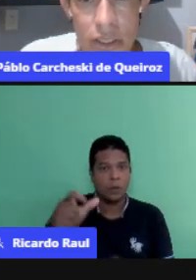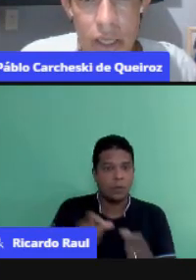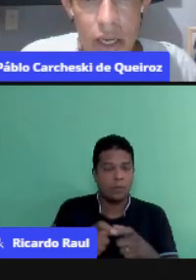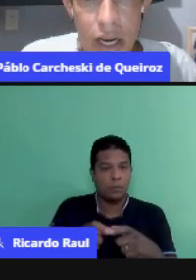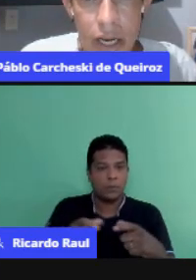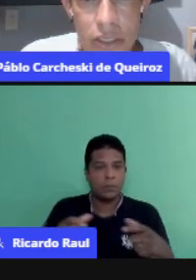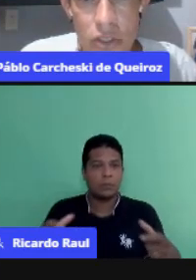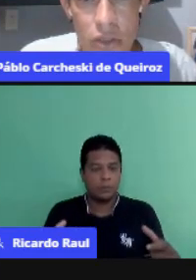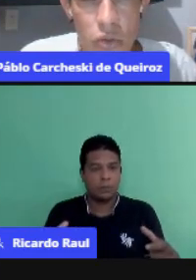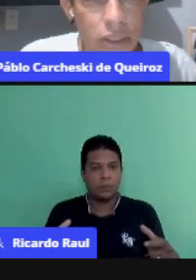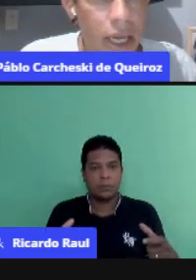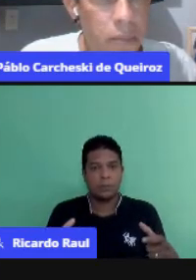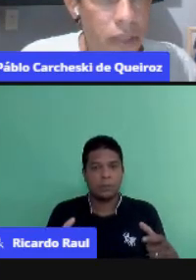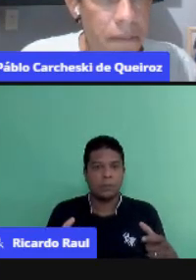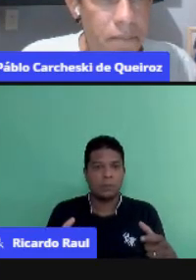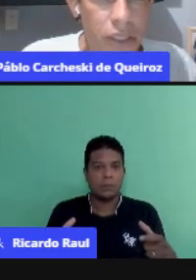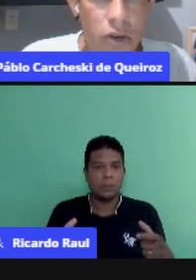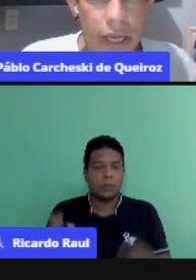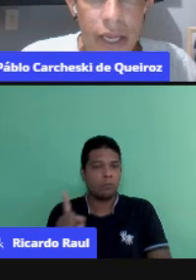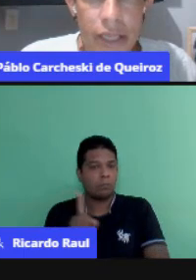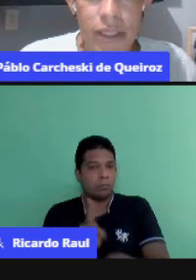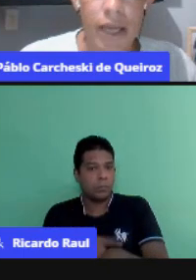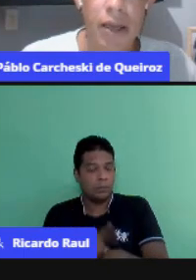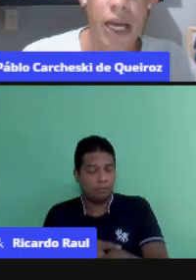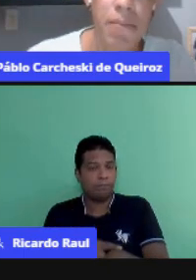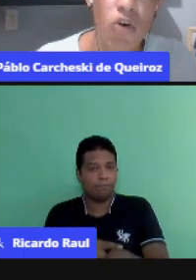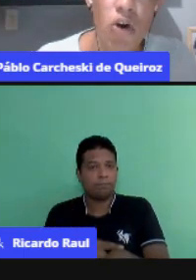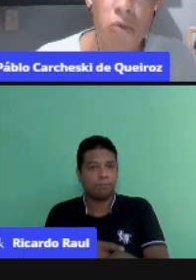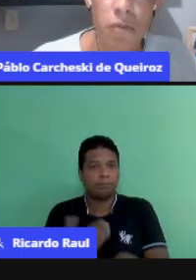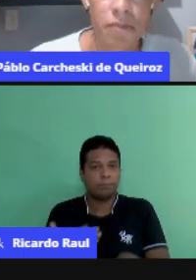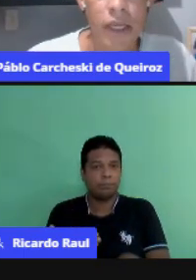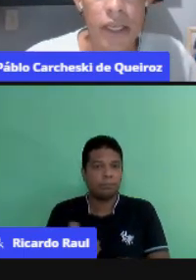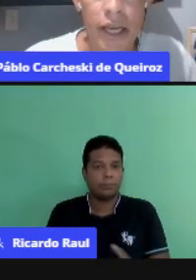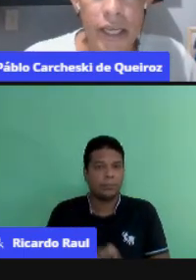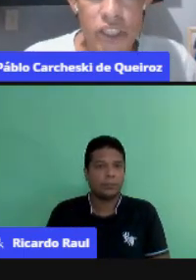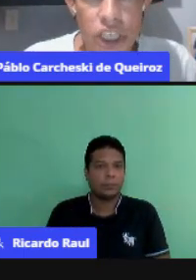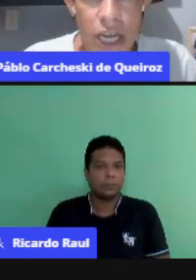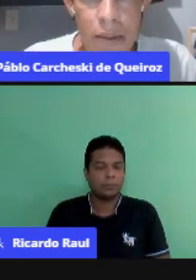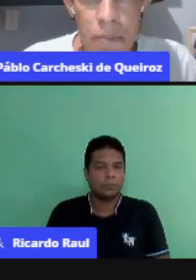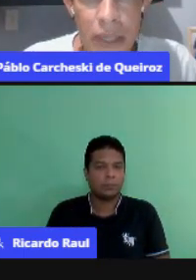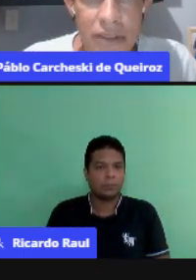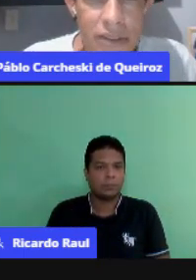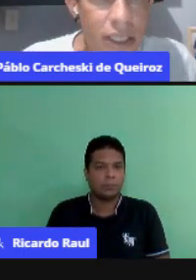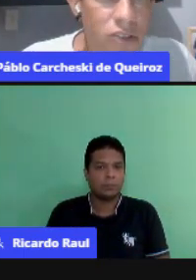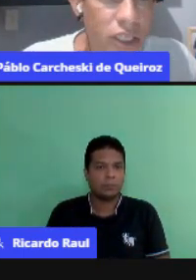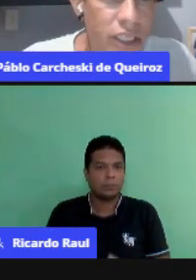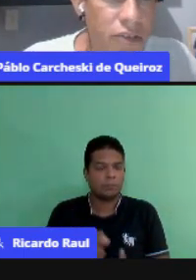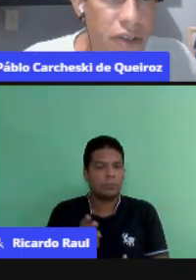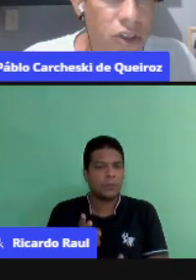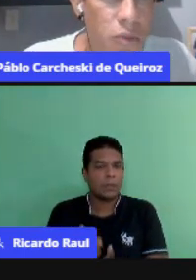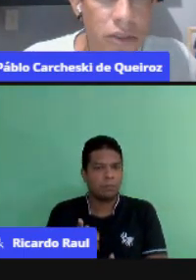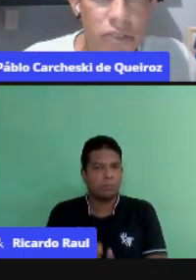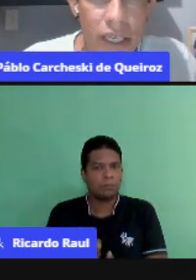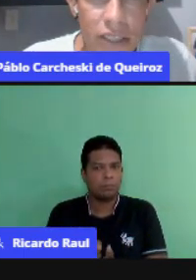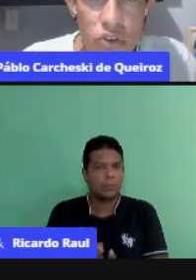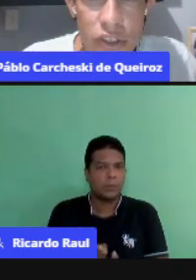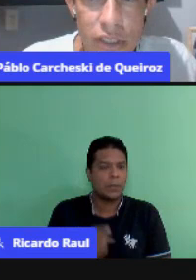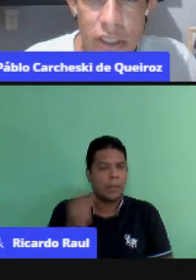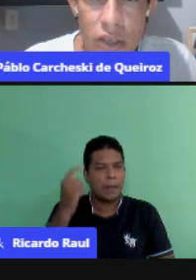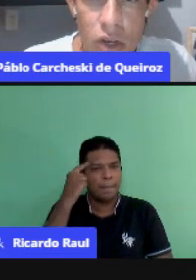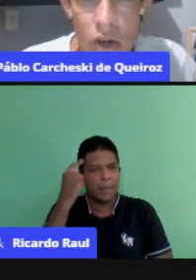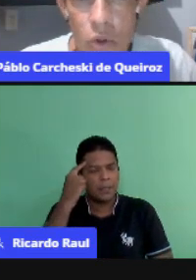caso aqui, o tempo, né? Então, ela é bem comum. E aí a gente acabou pensando ali em fazer algumas